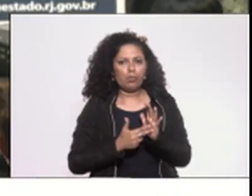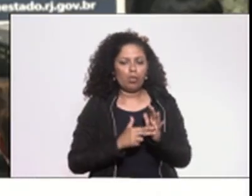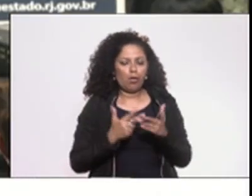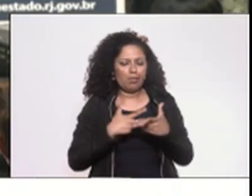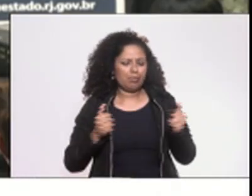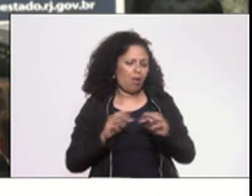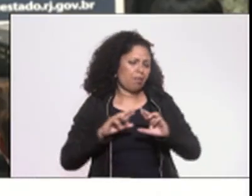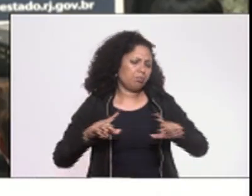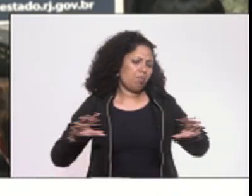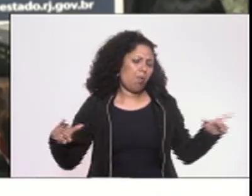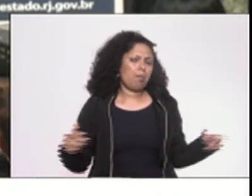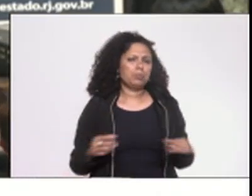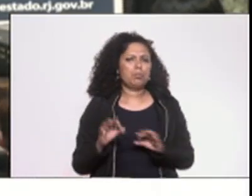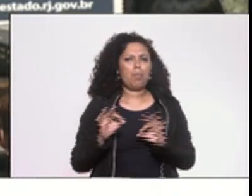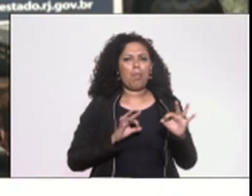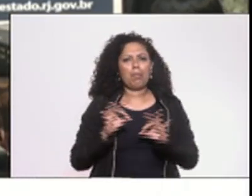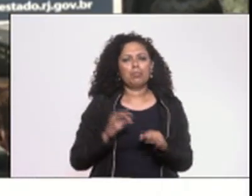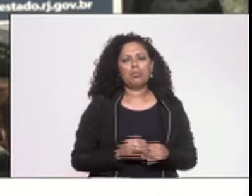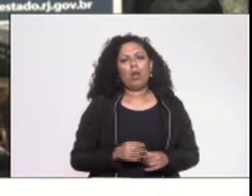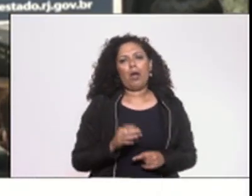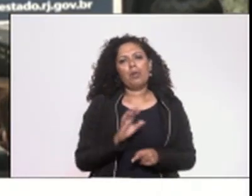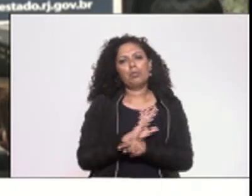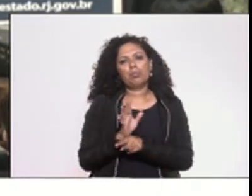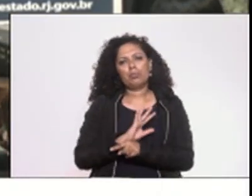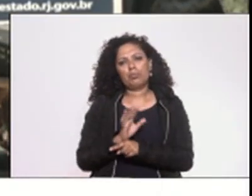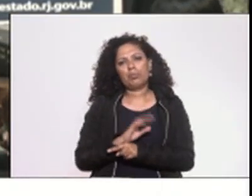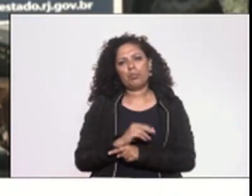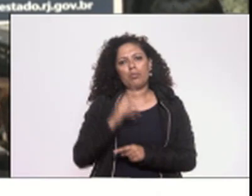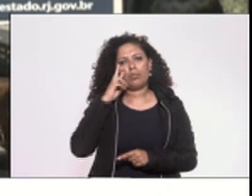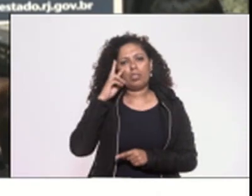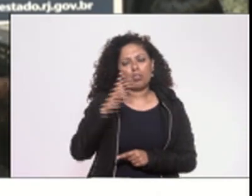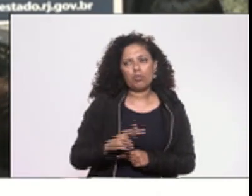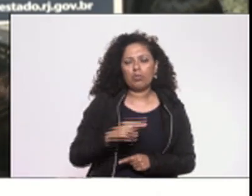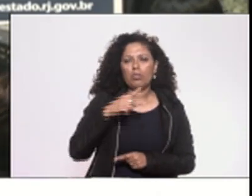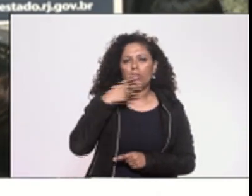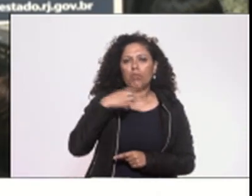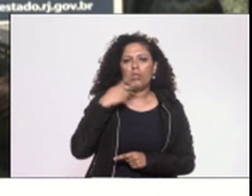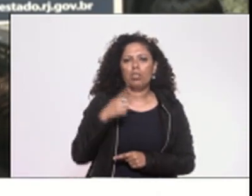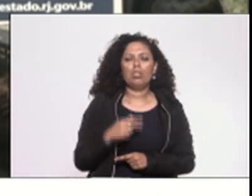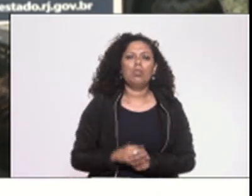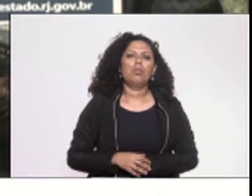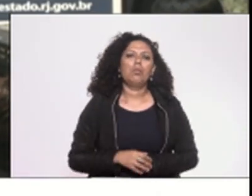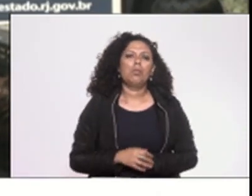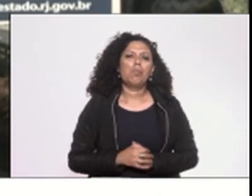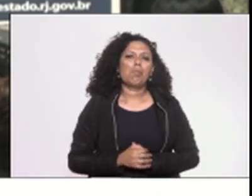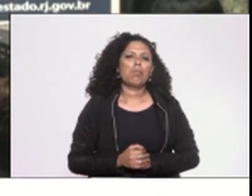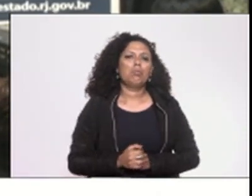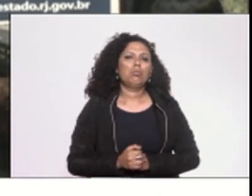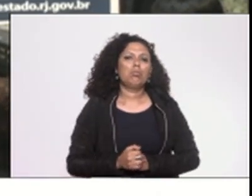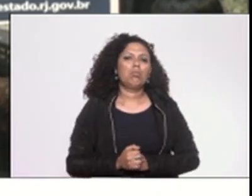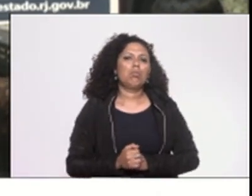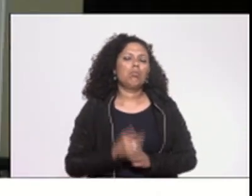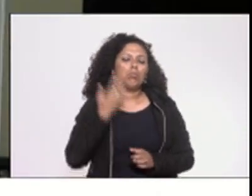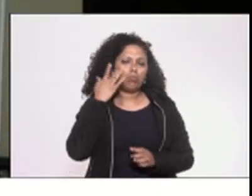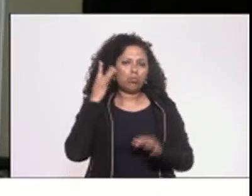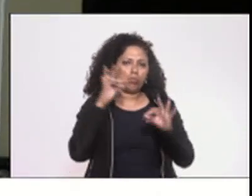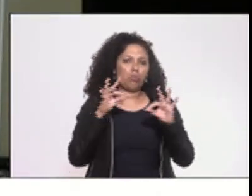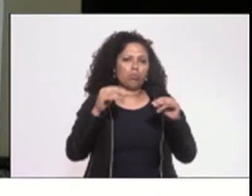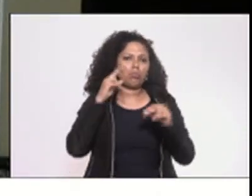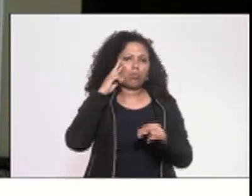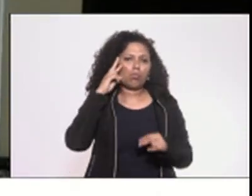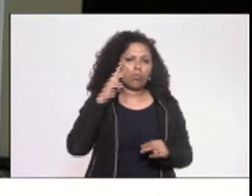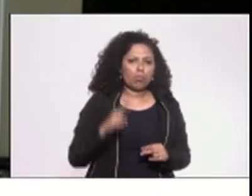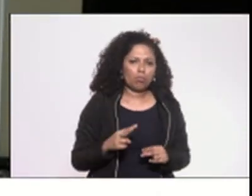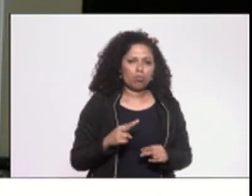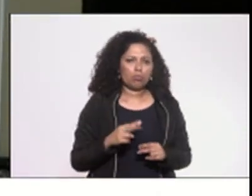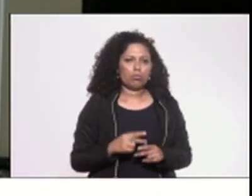etc. Um pouquinho do vídeo que circulou na internet falando do nosso produto. Acho que quase todo mundo viu,